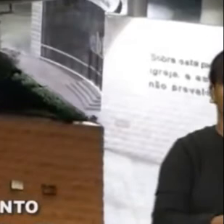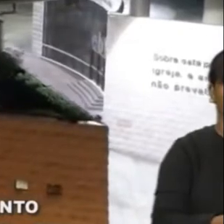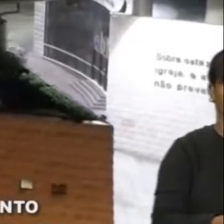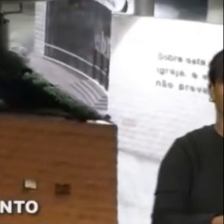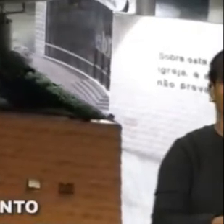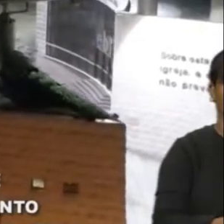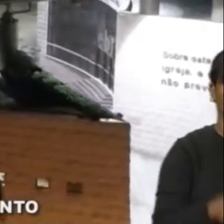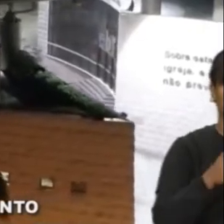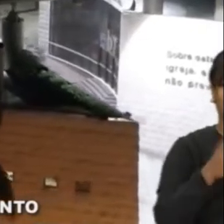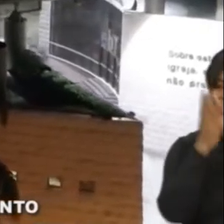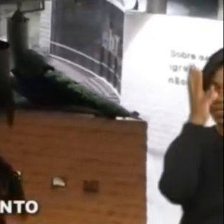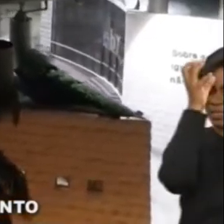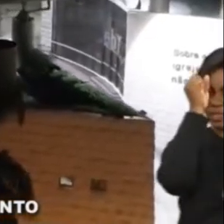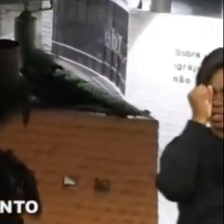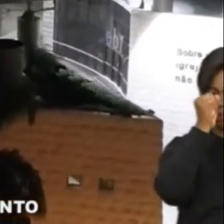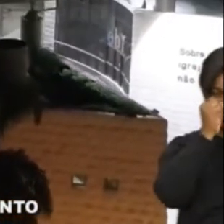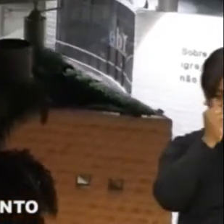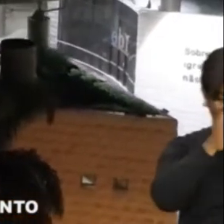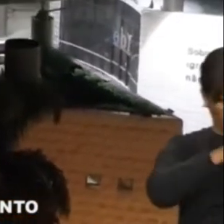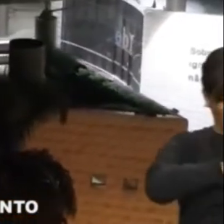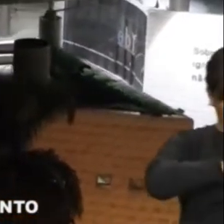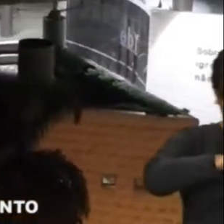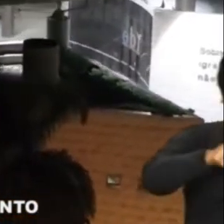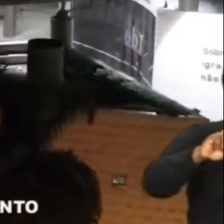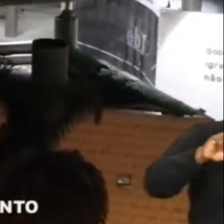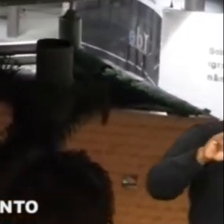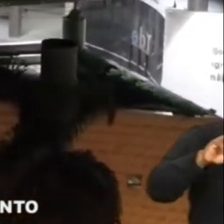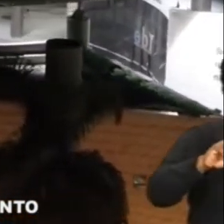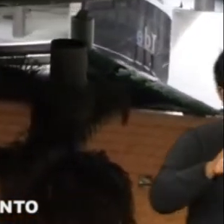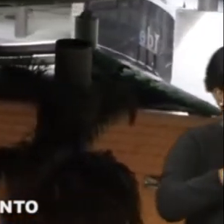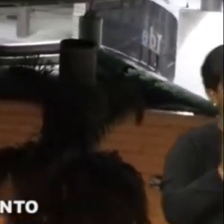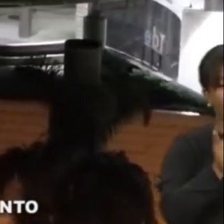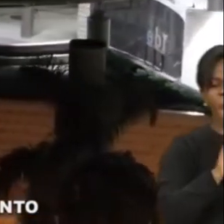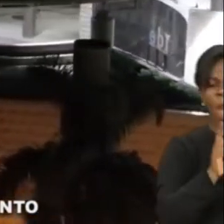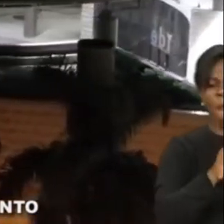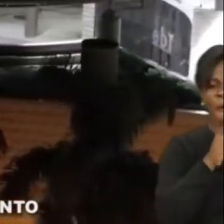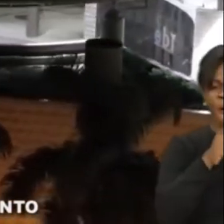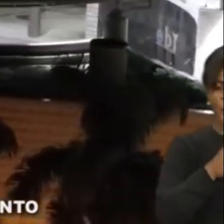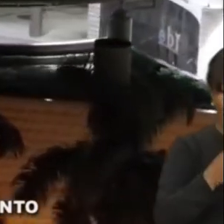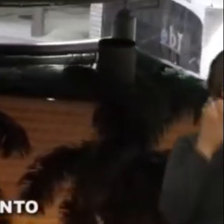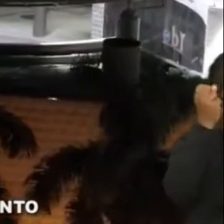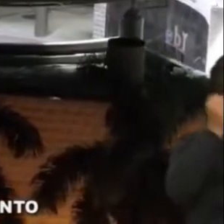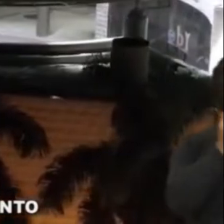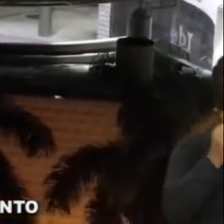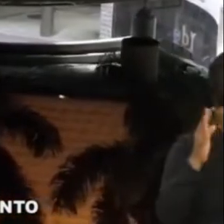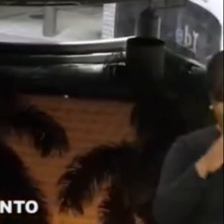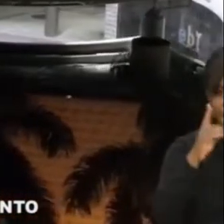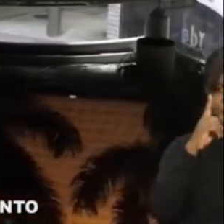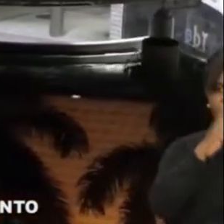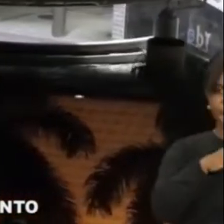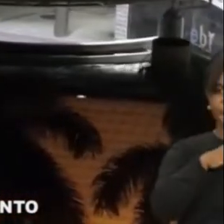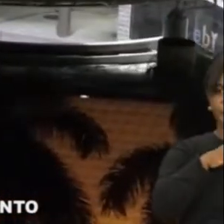você não está buscando uma religião, você não está buscando uma igreja,